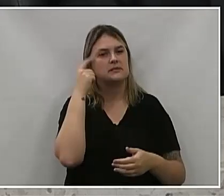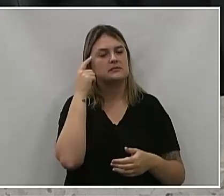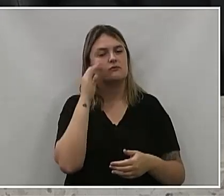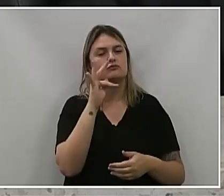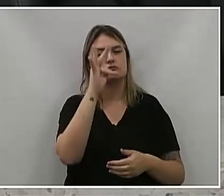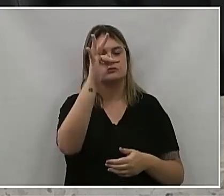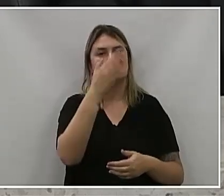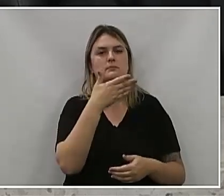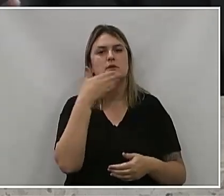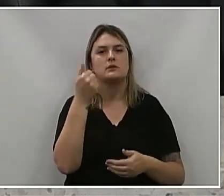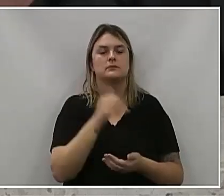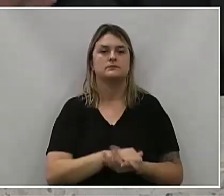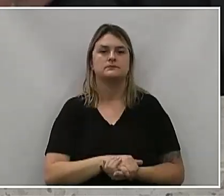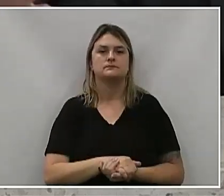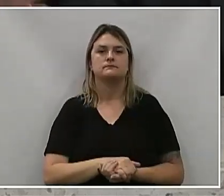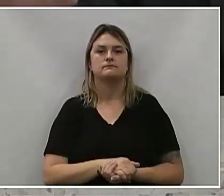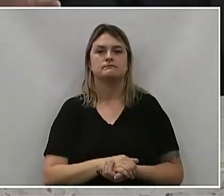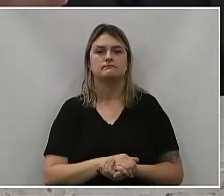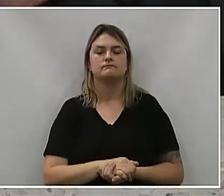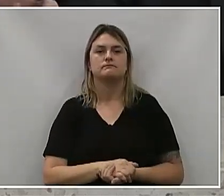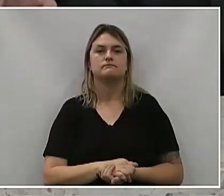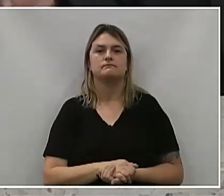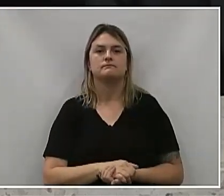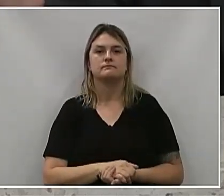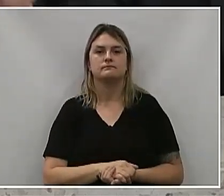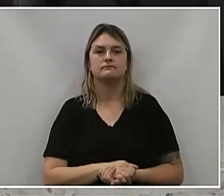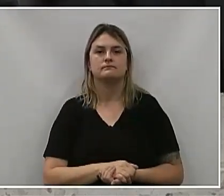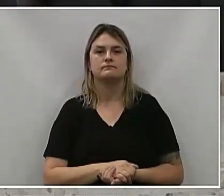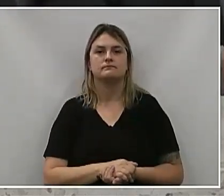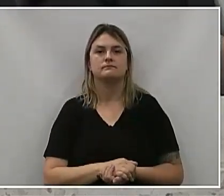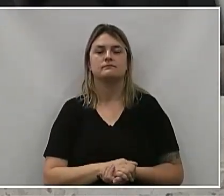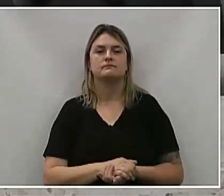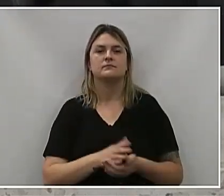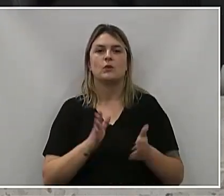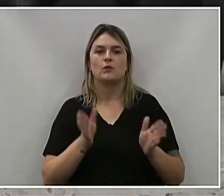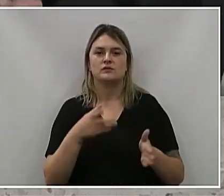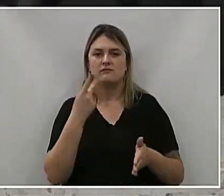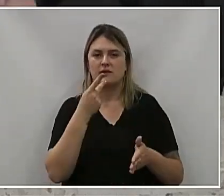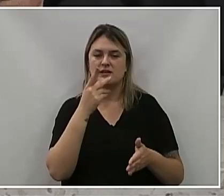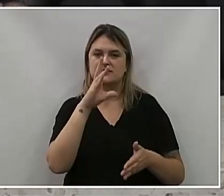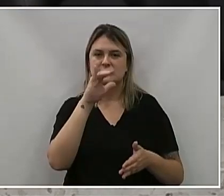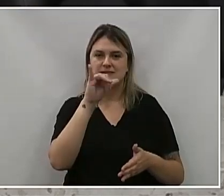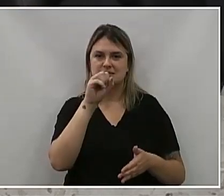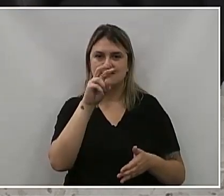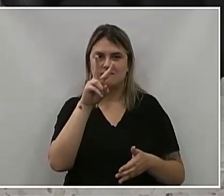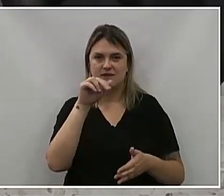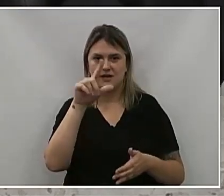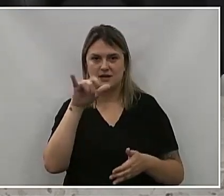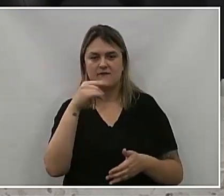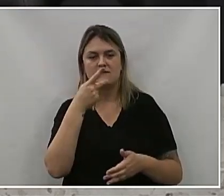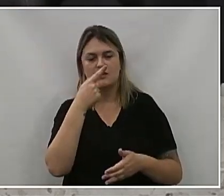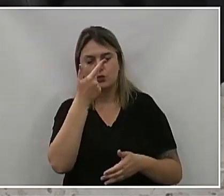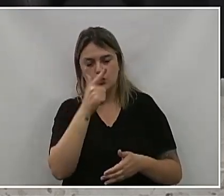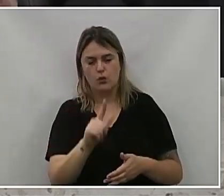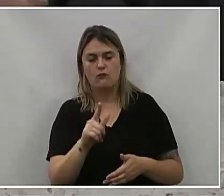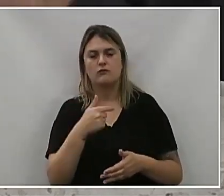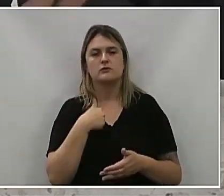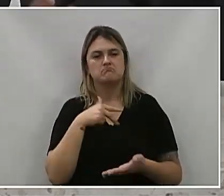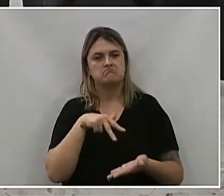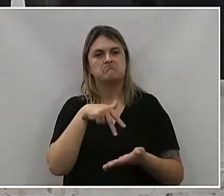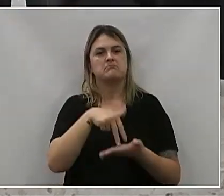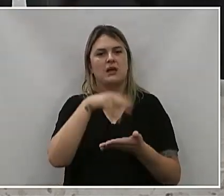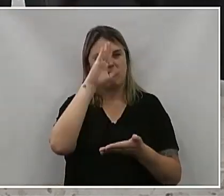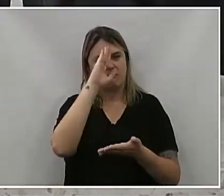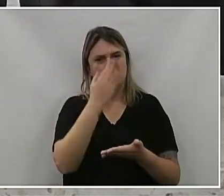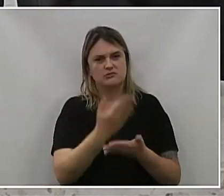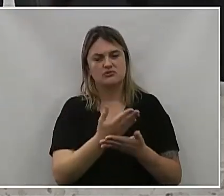obra em licitação. Mas hoje a minha fala aqui é da sede da Cisvale. Vou repetir, enquanto estiver aqui,